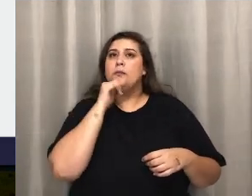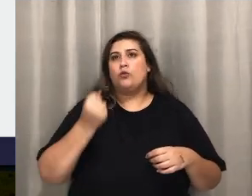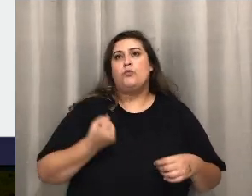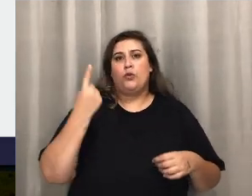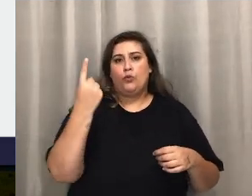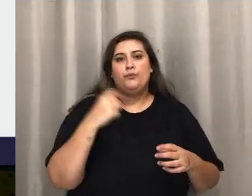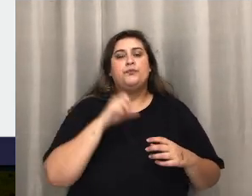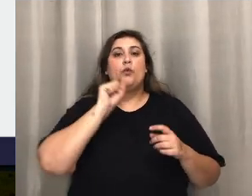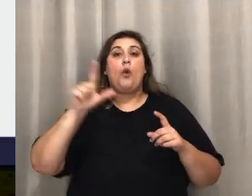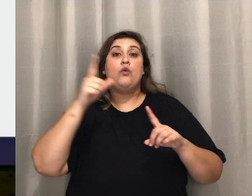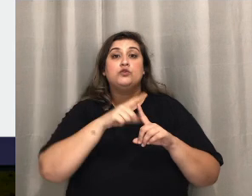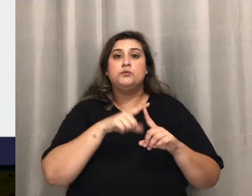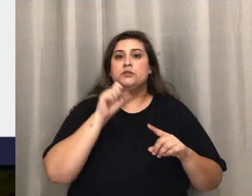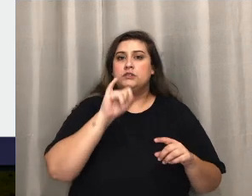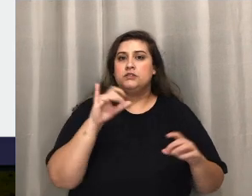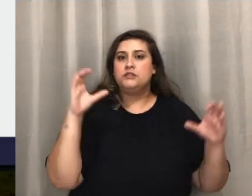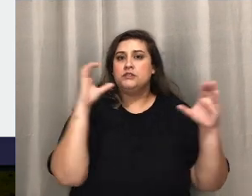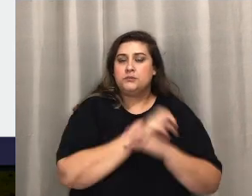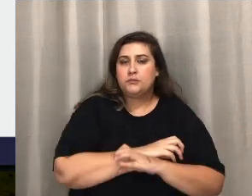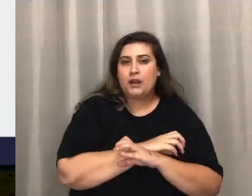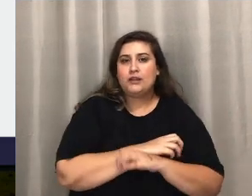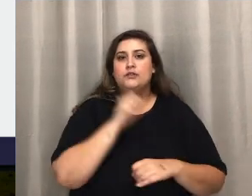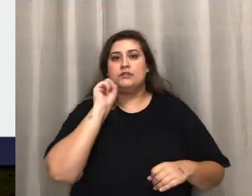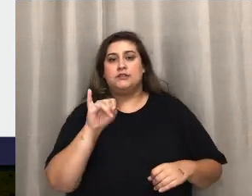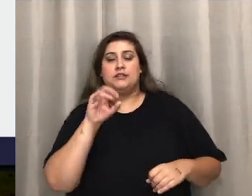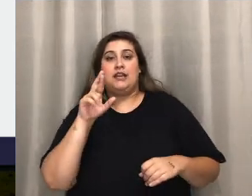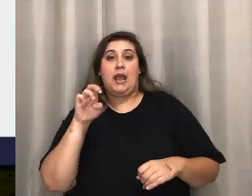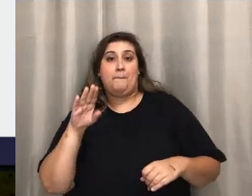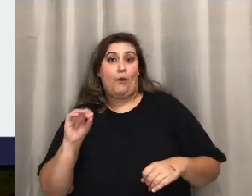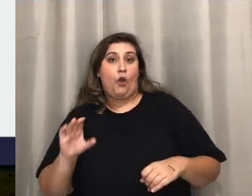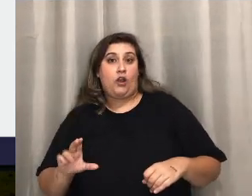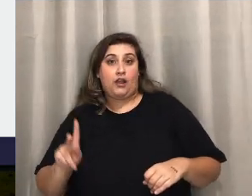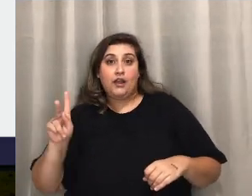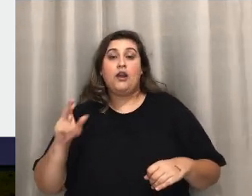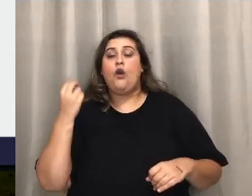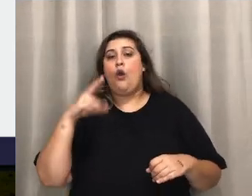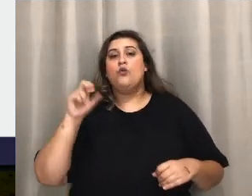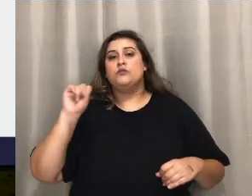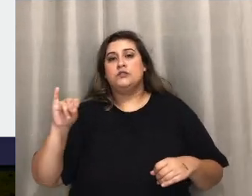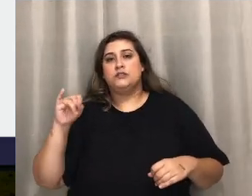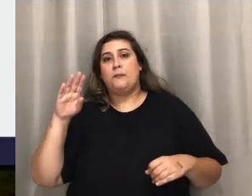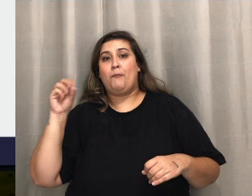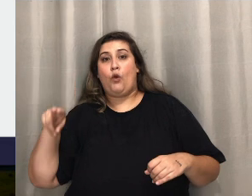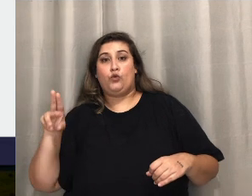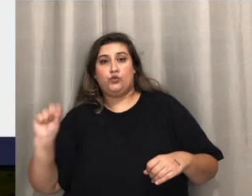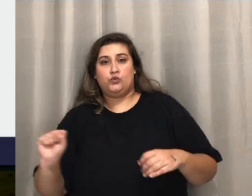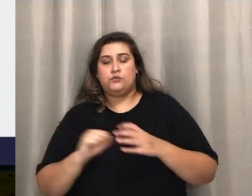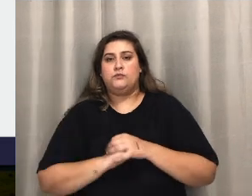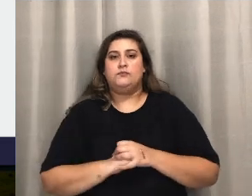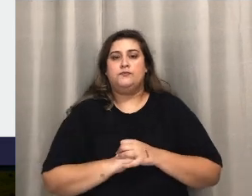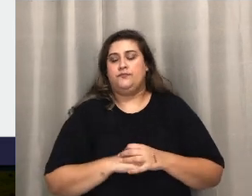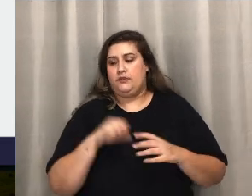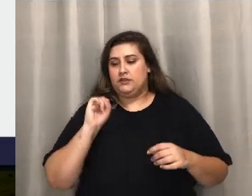exemplo, episódio número 1. O tipo de episódio, se é completo, se é reboque ou se é um